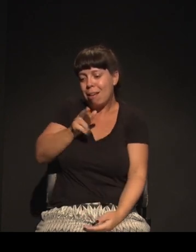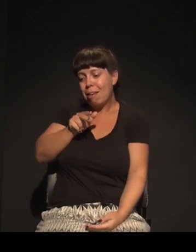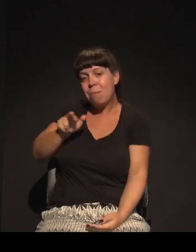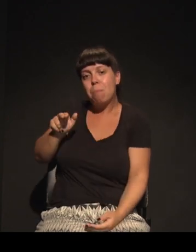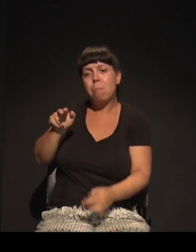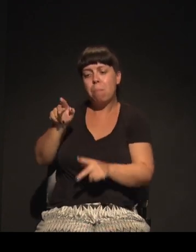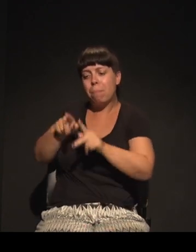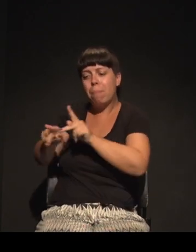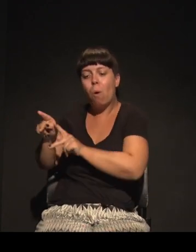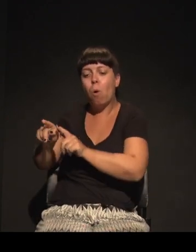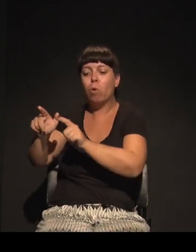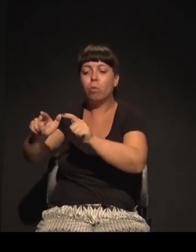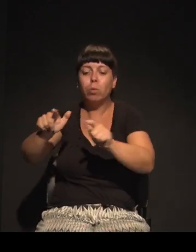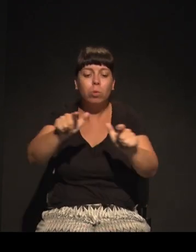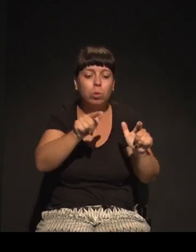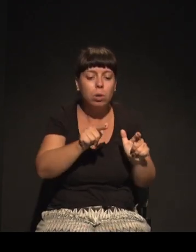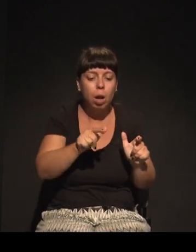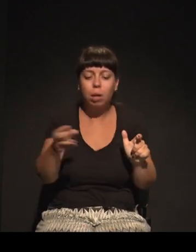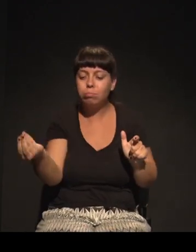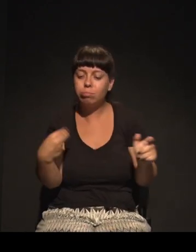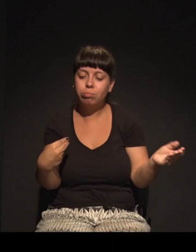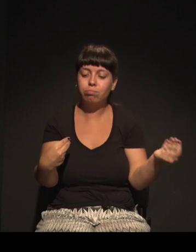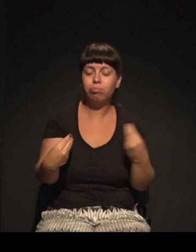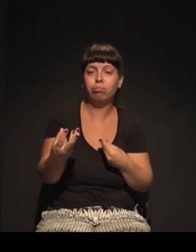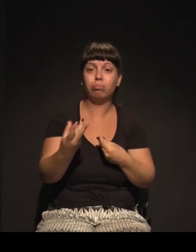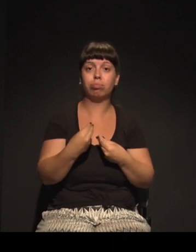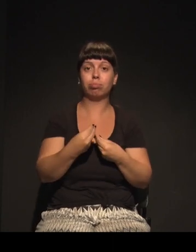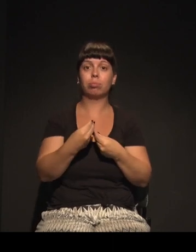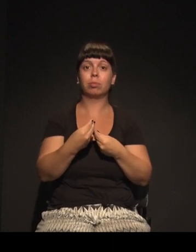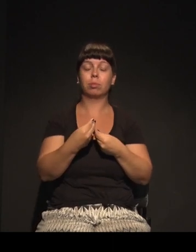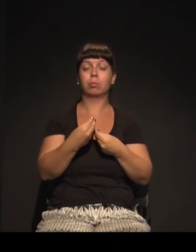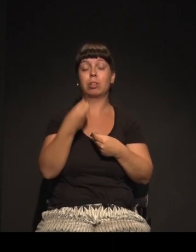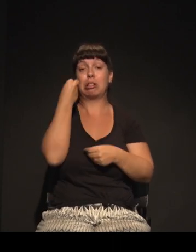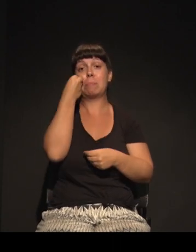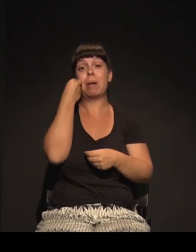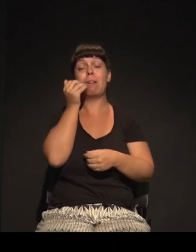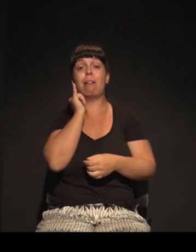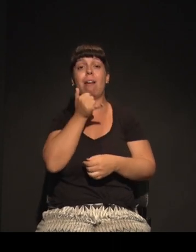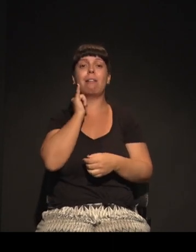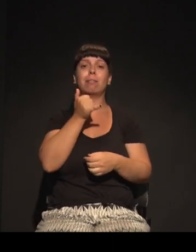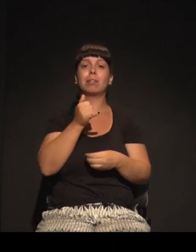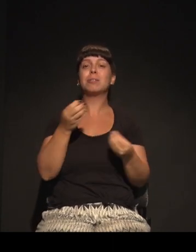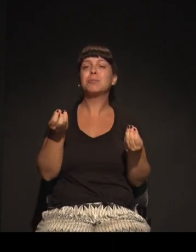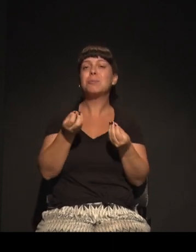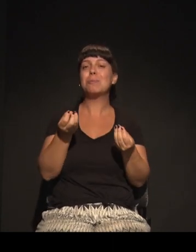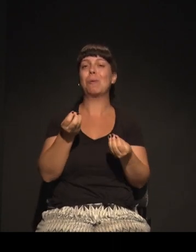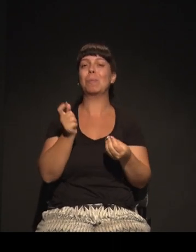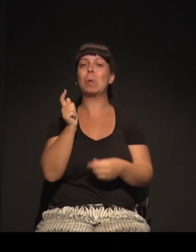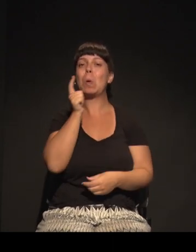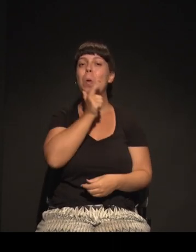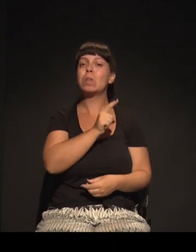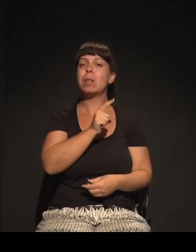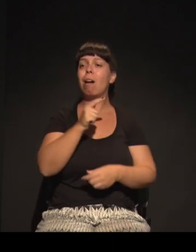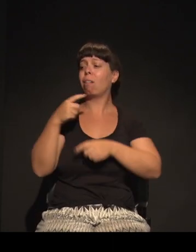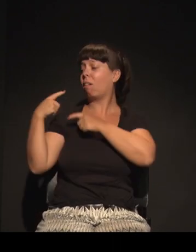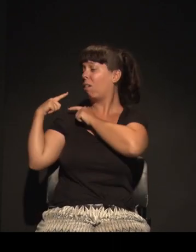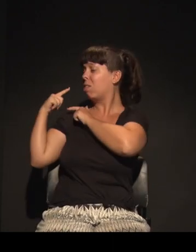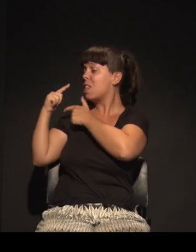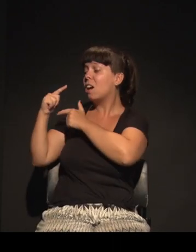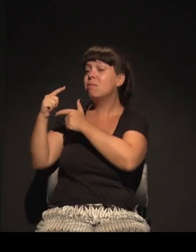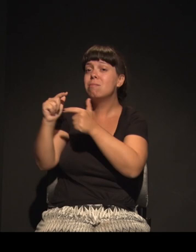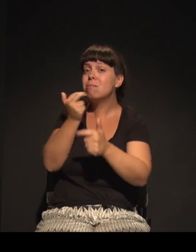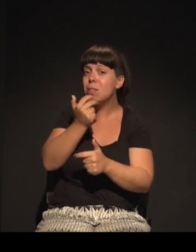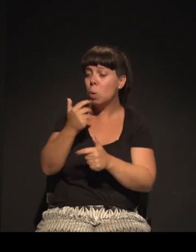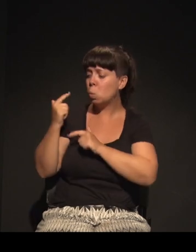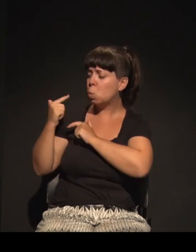alguns lugares estão fazendo pra efetivamente manter vivas as suas tradições linguísticas